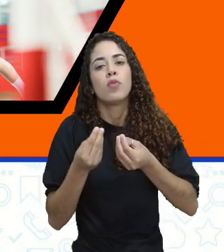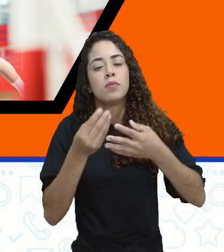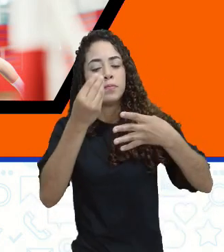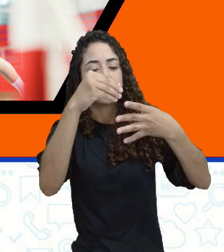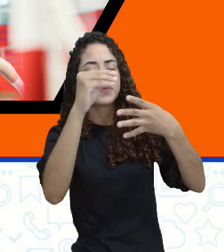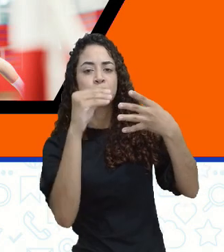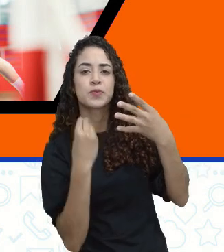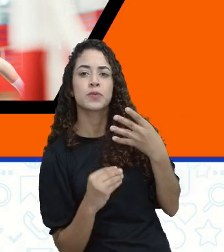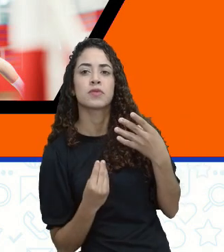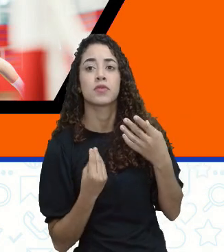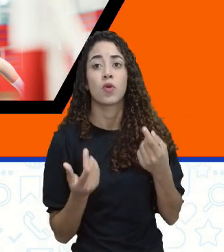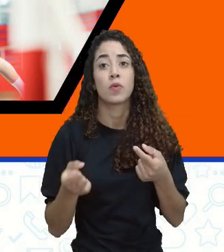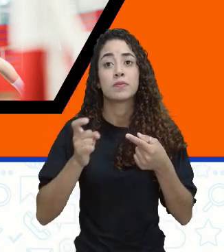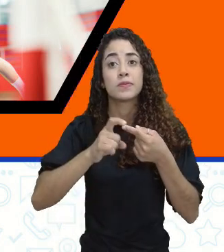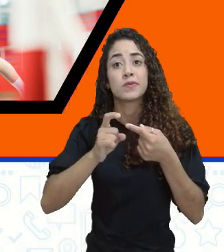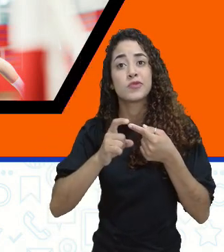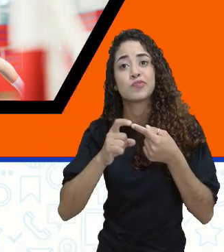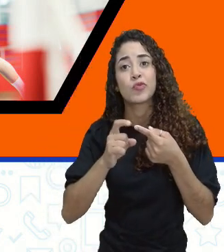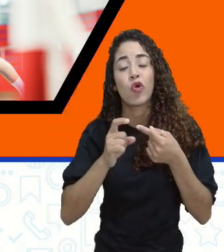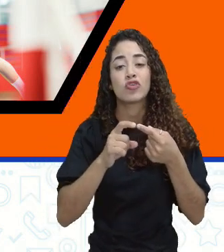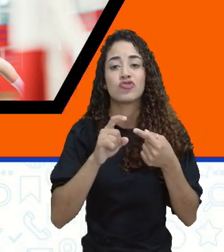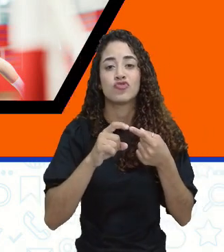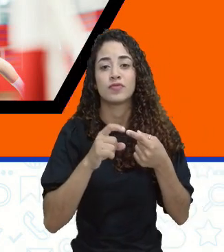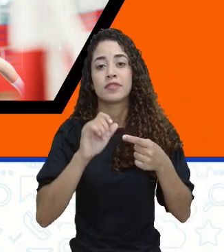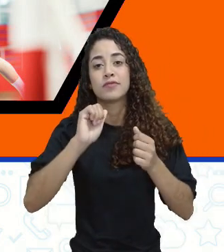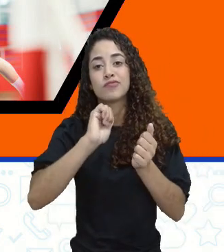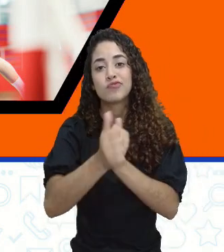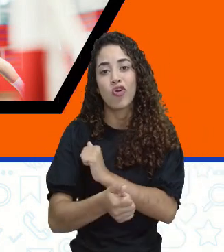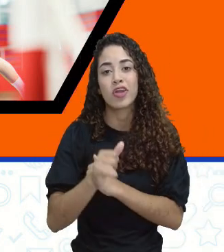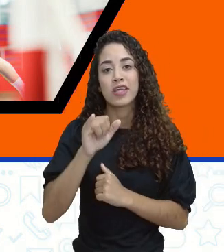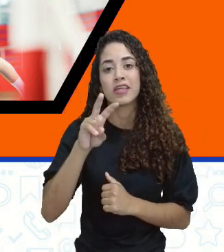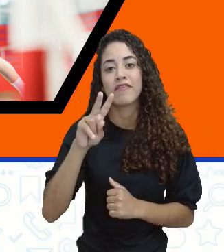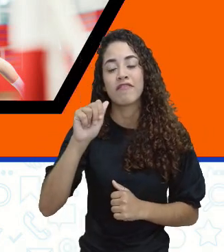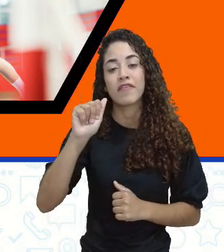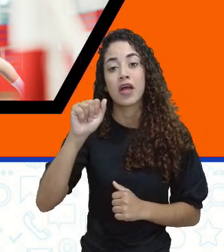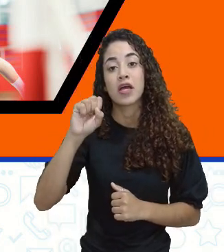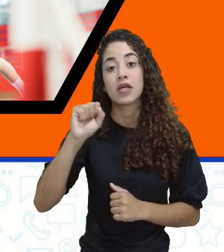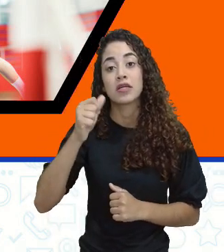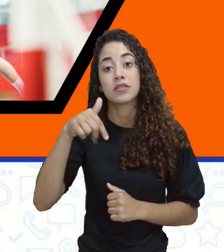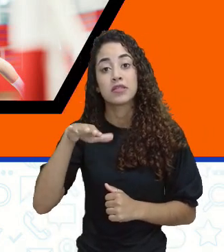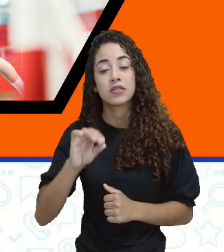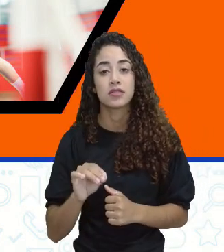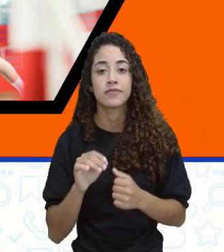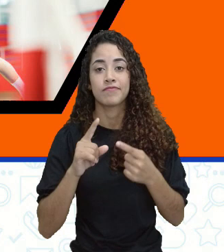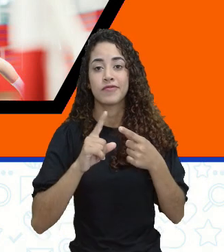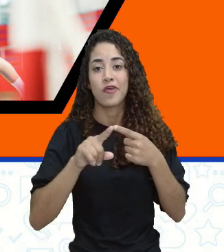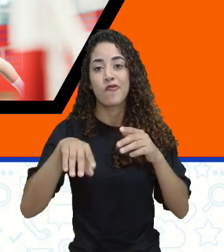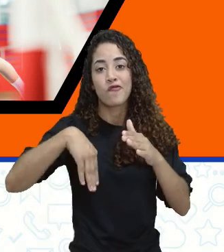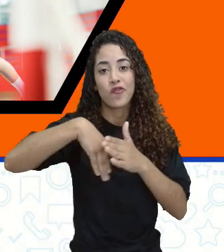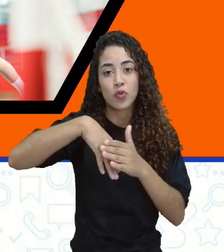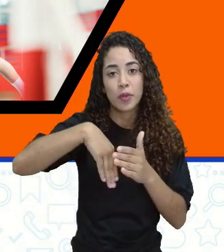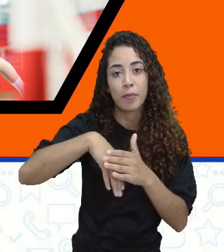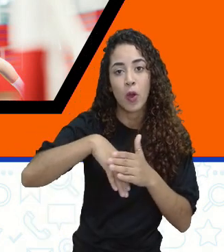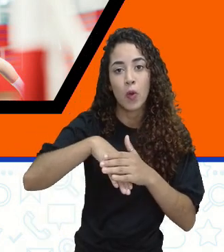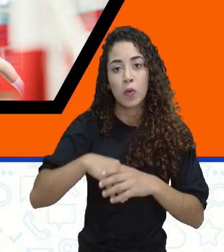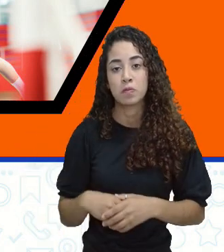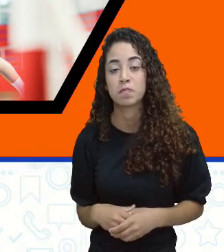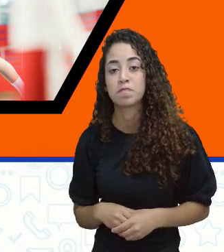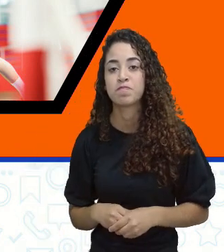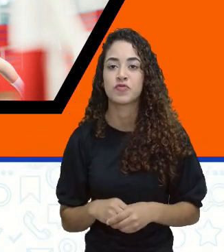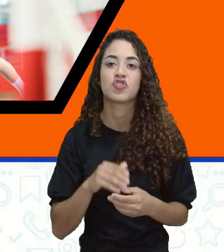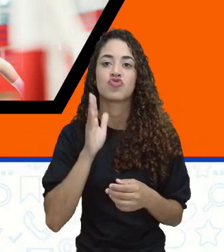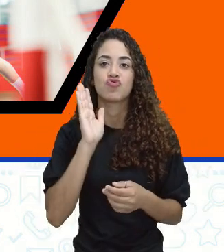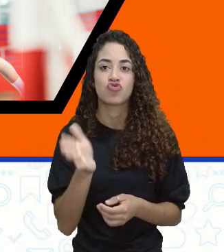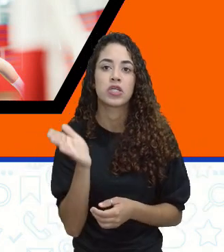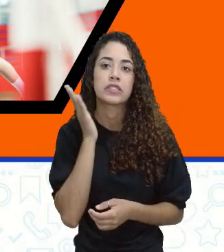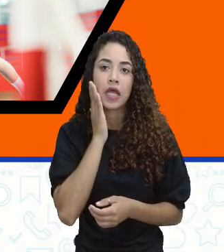deles. O esporte de invasão, por exemplo. Nós temos aí futebol e futsal, né? Que isso aí vocês já sabem,